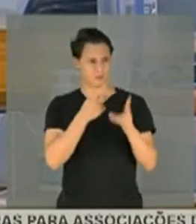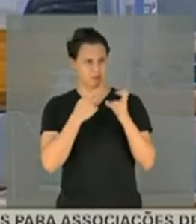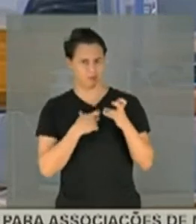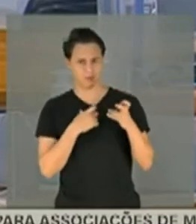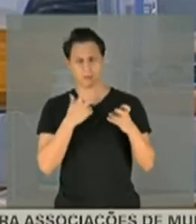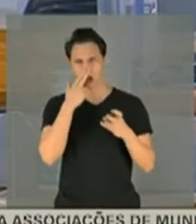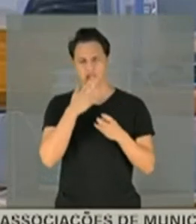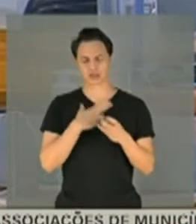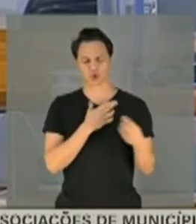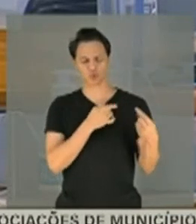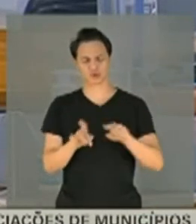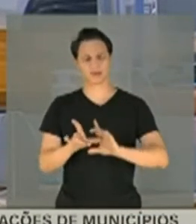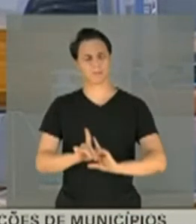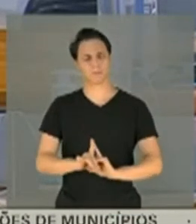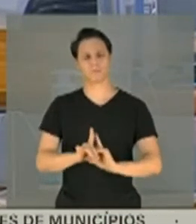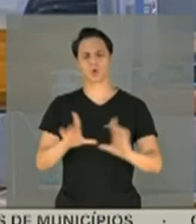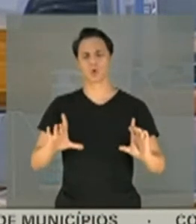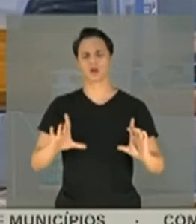país